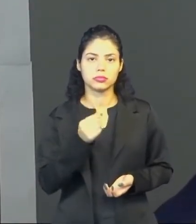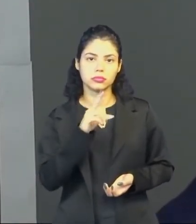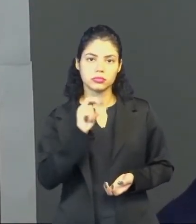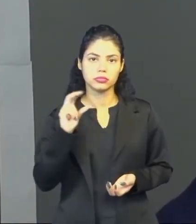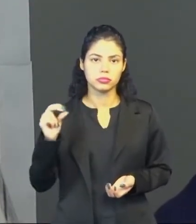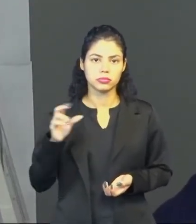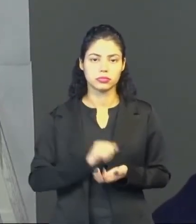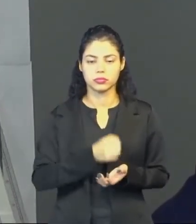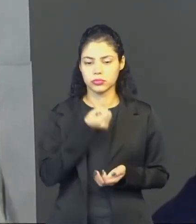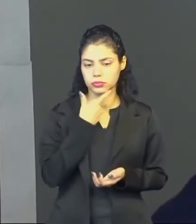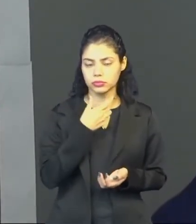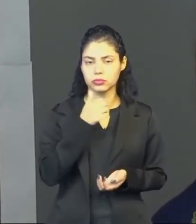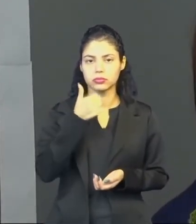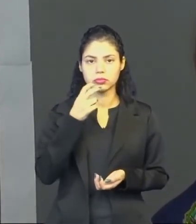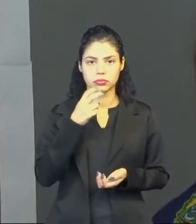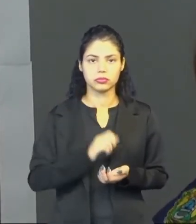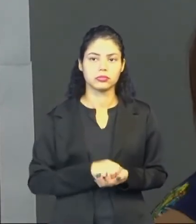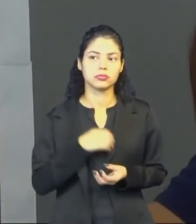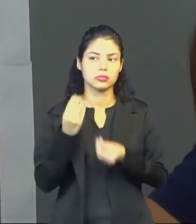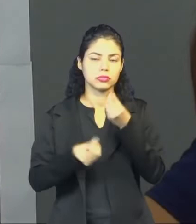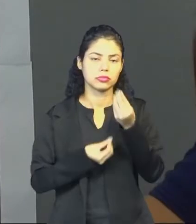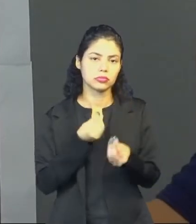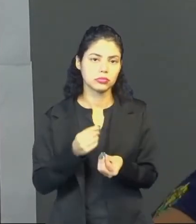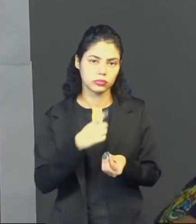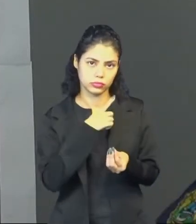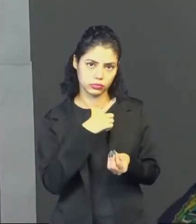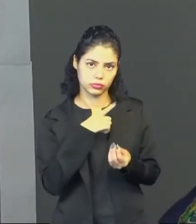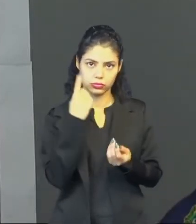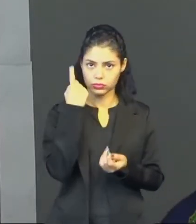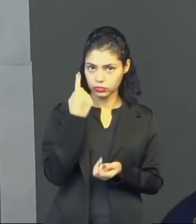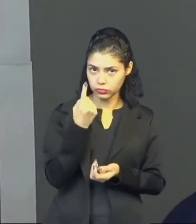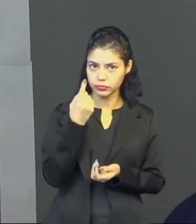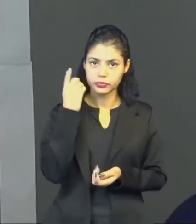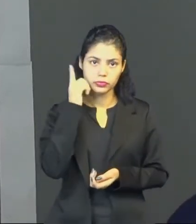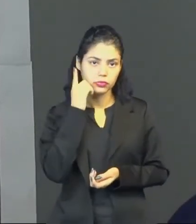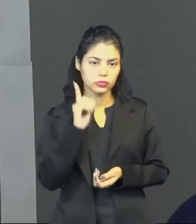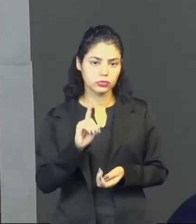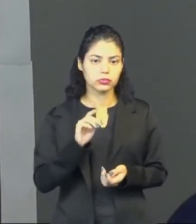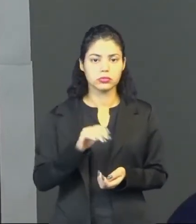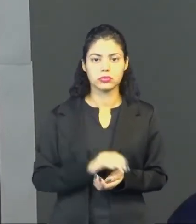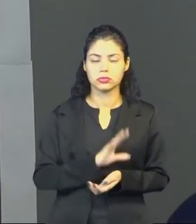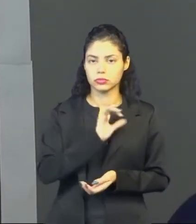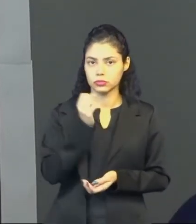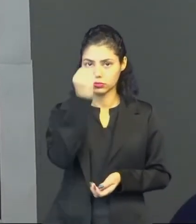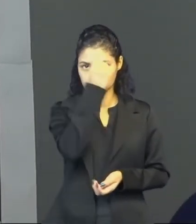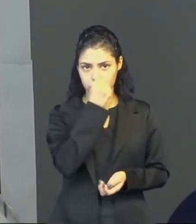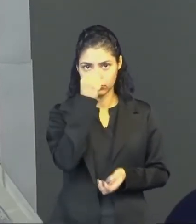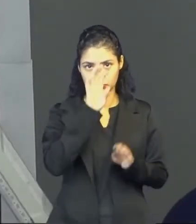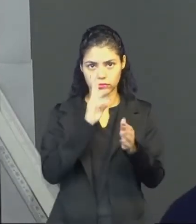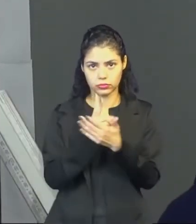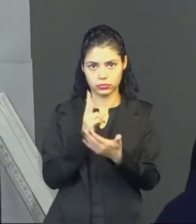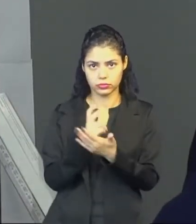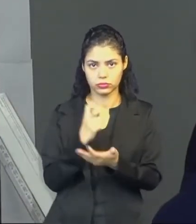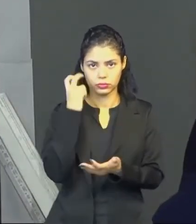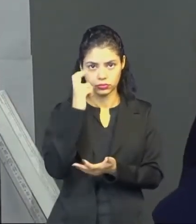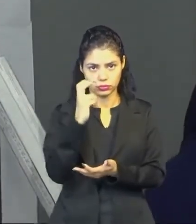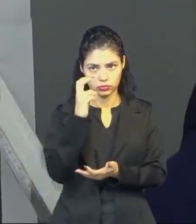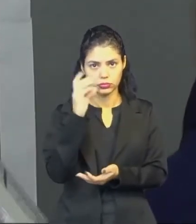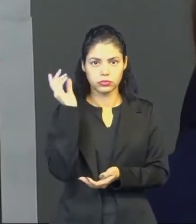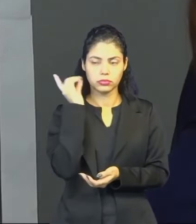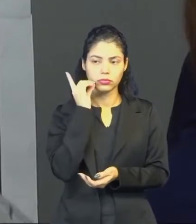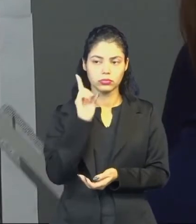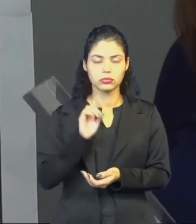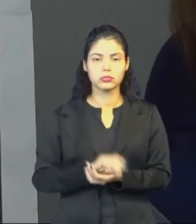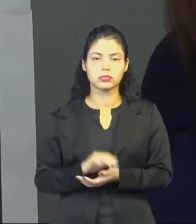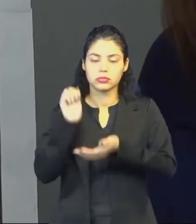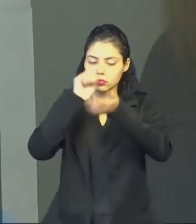uso oral, 15 comprimidos. Como ela tem que tomar? Tomar um comprimido por via oral a cada 8 horas por 5 dias. Então,